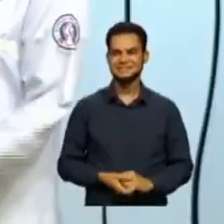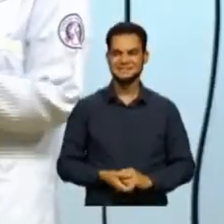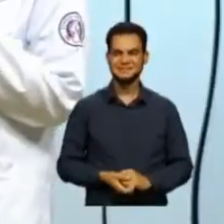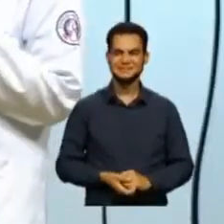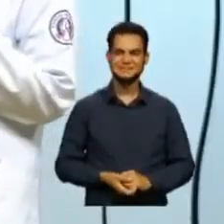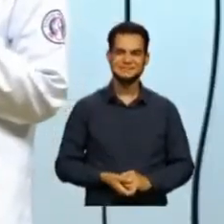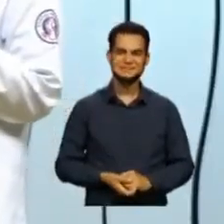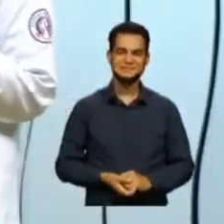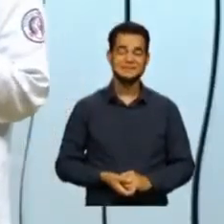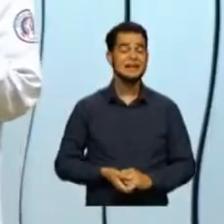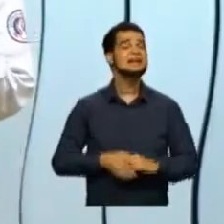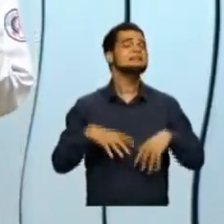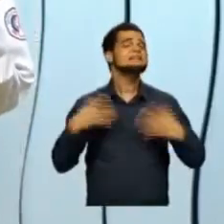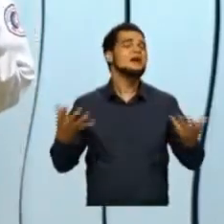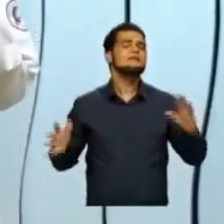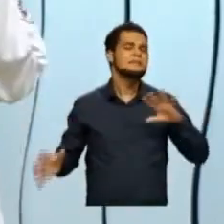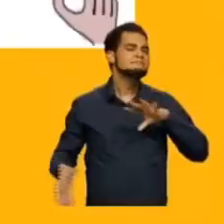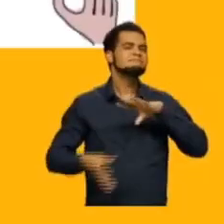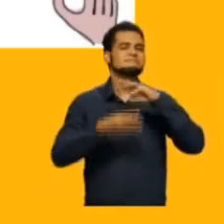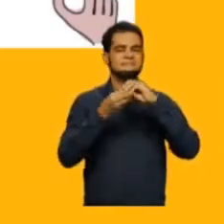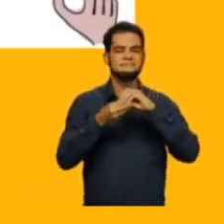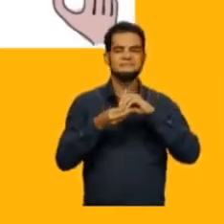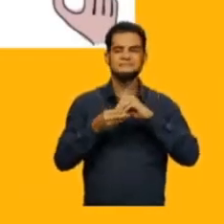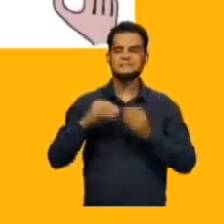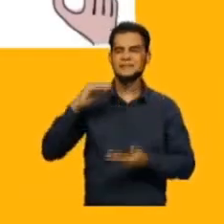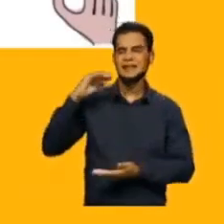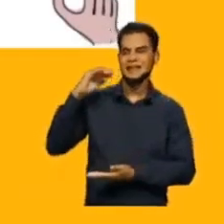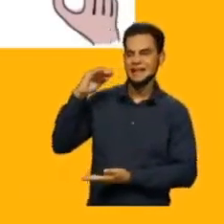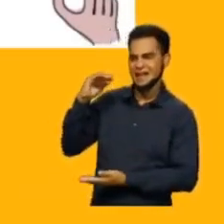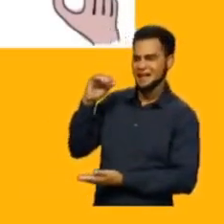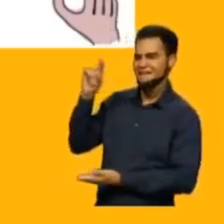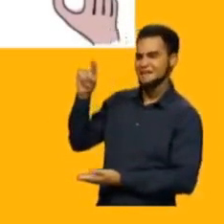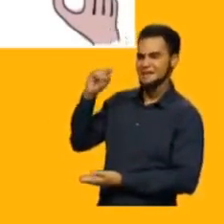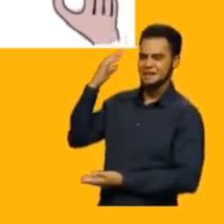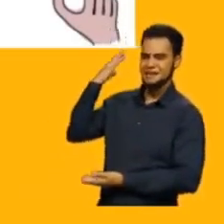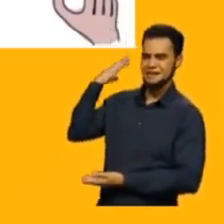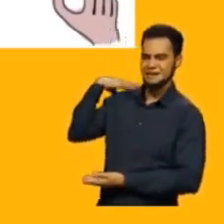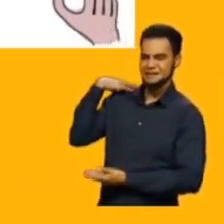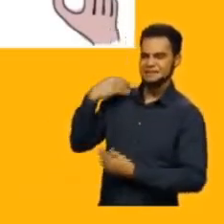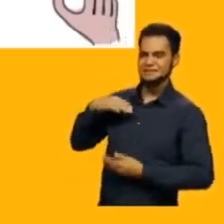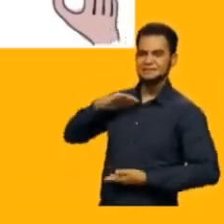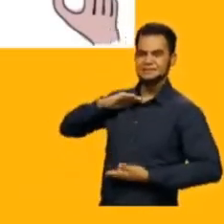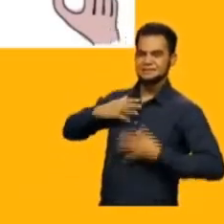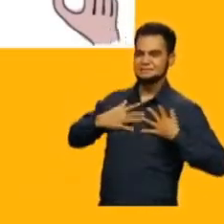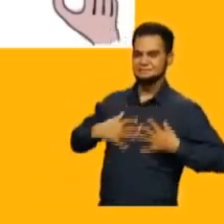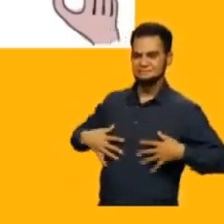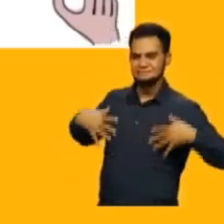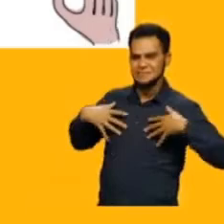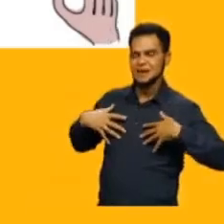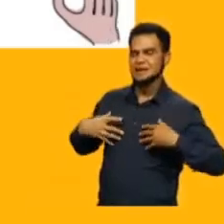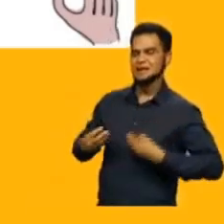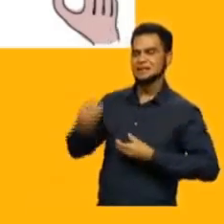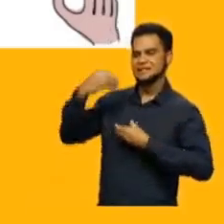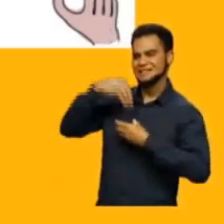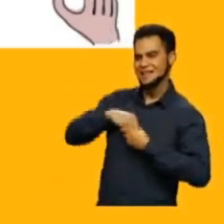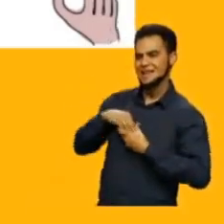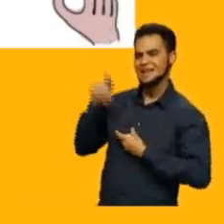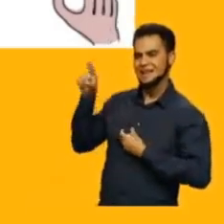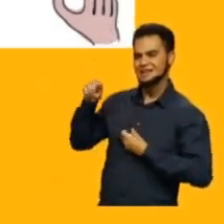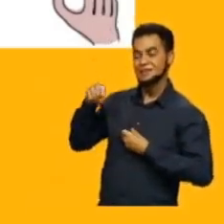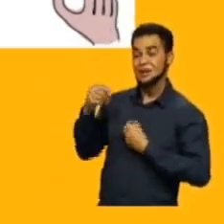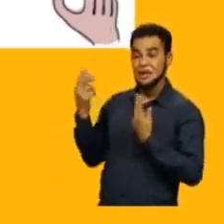né, concluindo aí, a garrafa PET, ela representa a caixa torácica, a bexiga dentro, ela representa o pulmão, a bexiga, ela